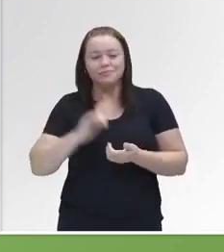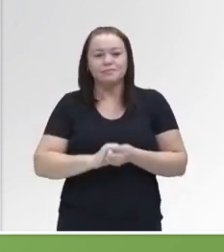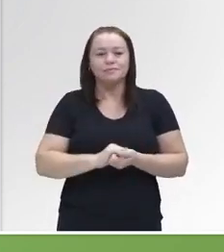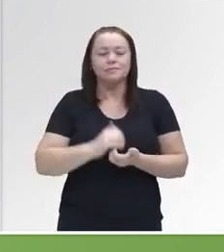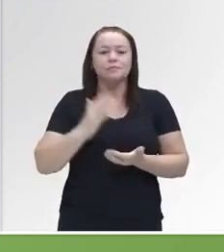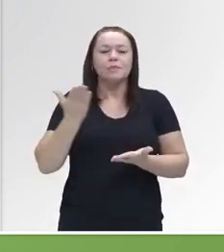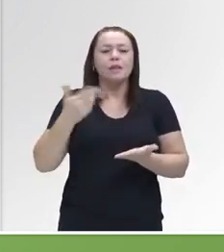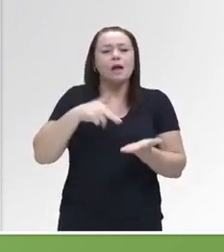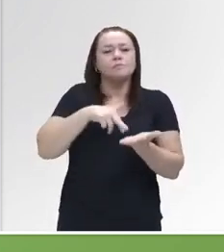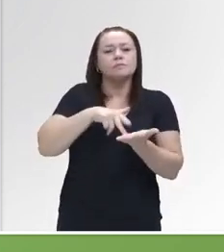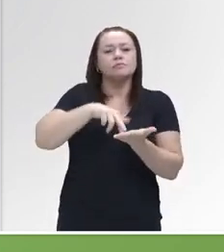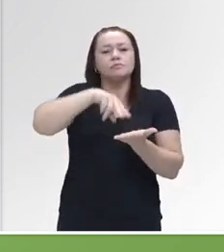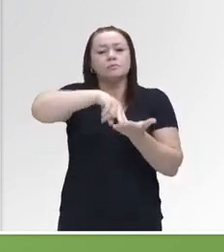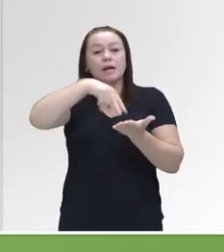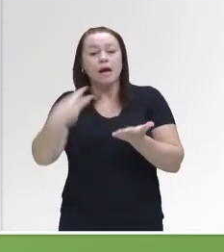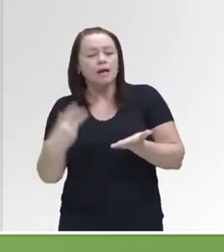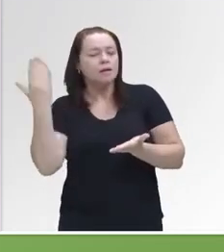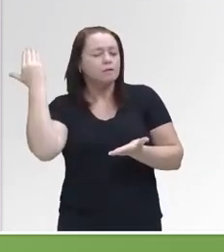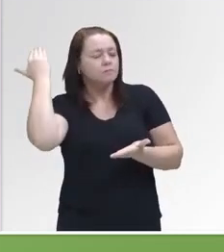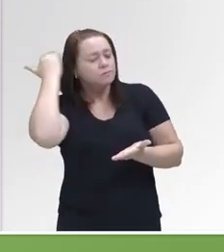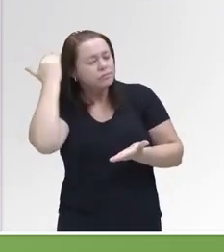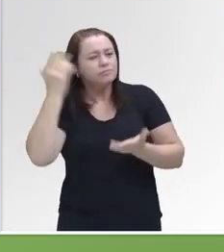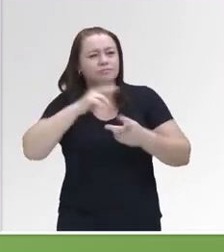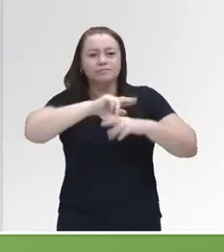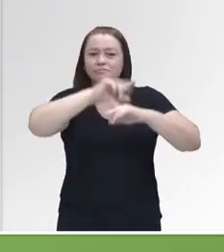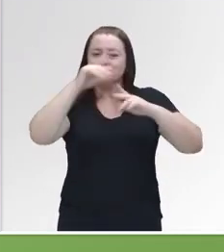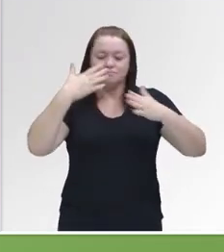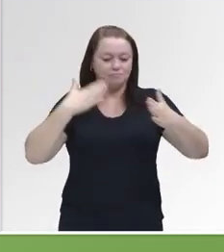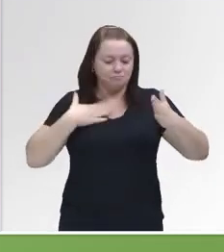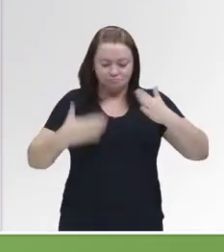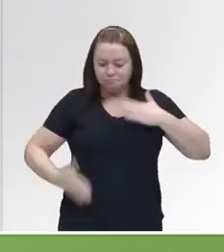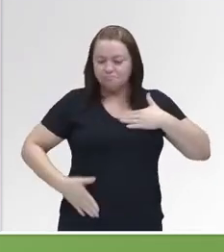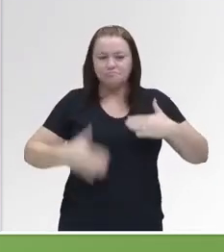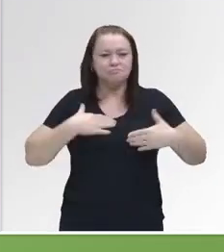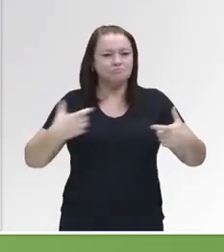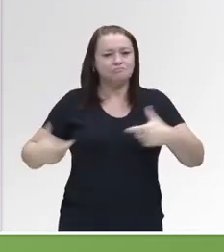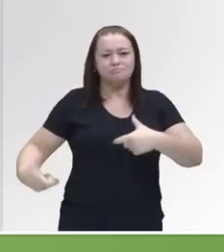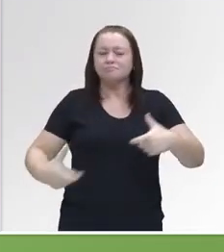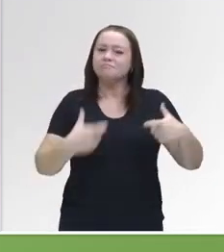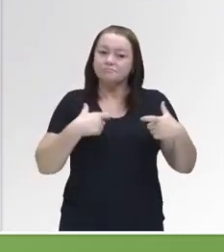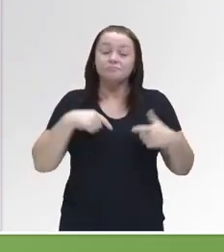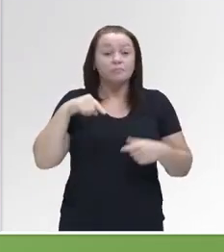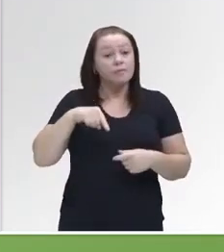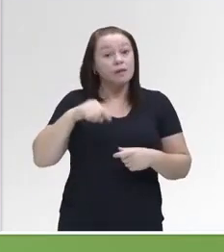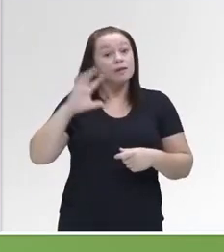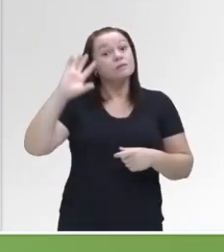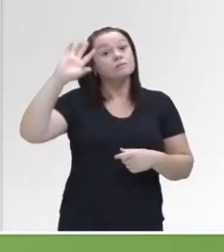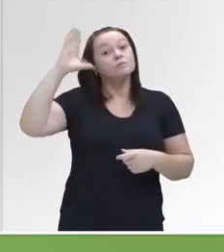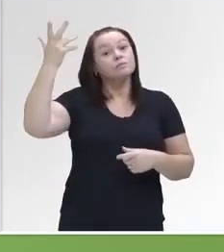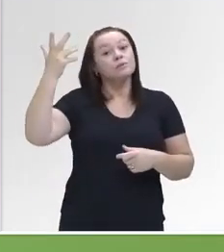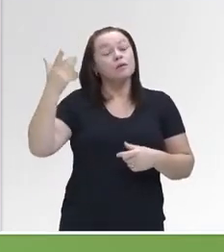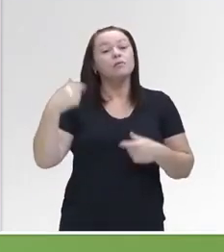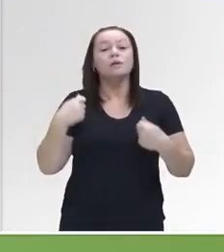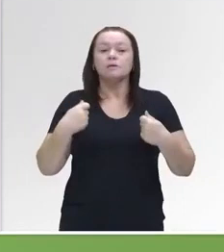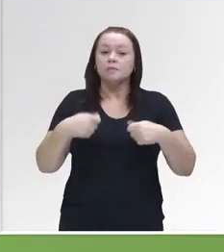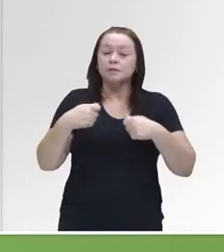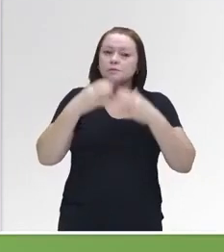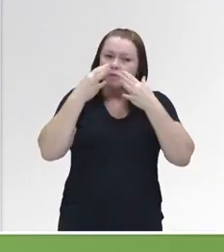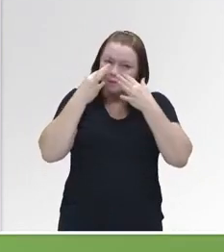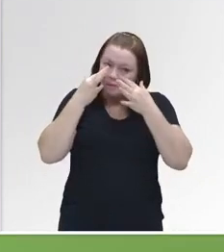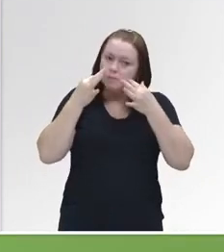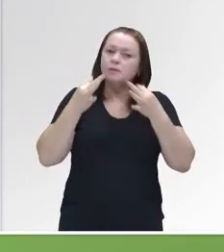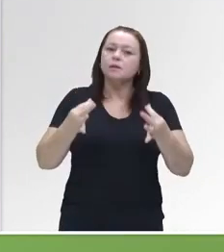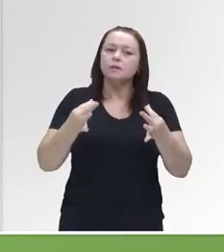na cabeça, né? Ou outra parte do corpo. Isso tudo é acidente que a gente às vezes não espera, mas que precisa estar atento, tá